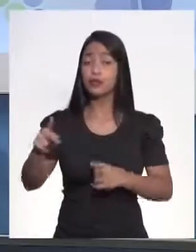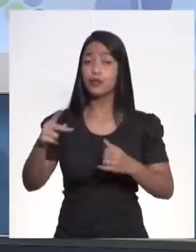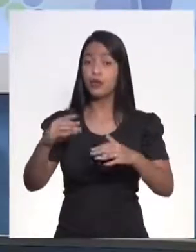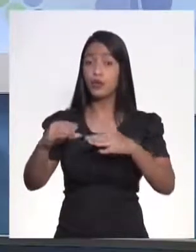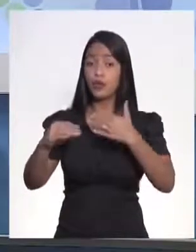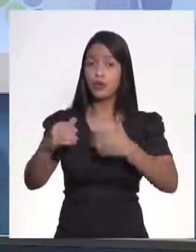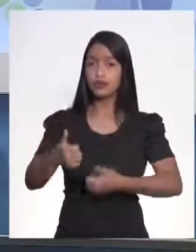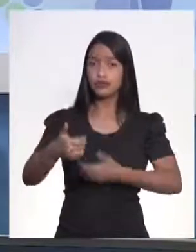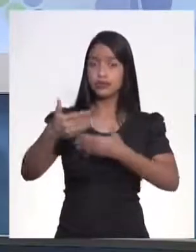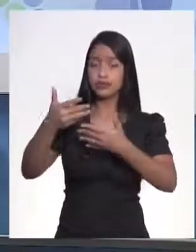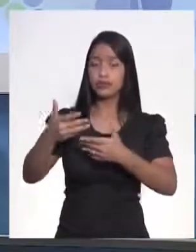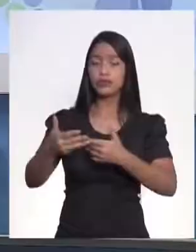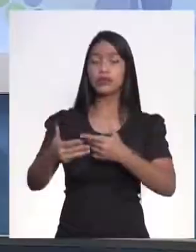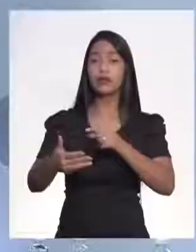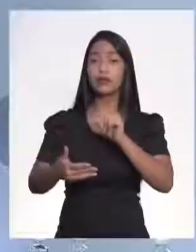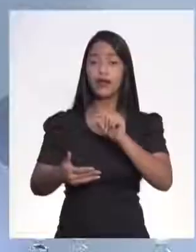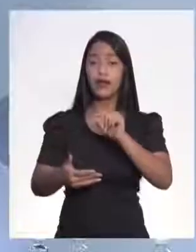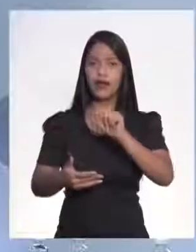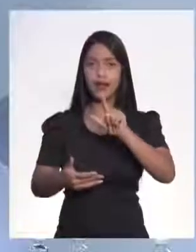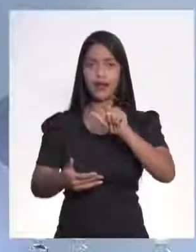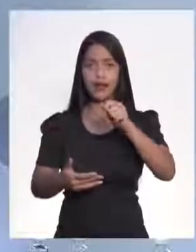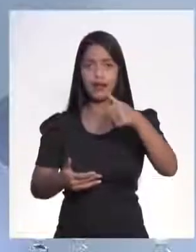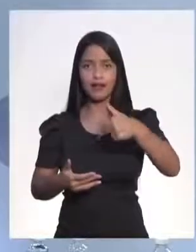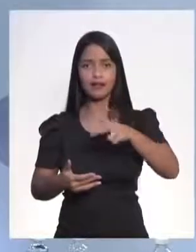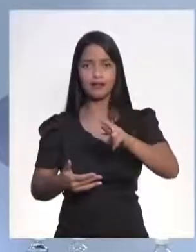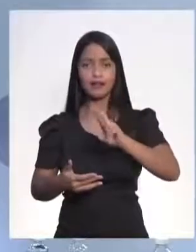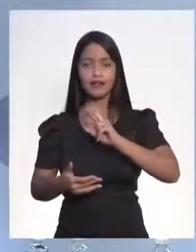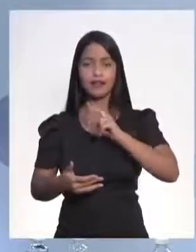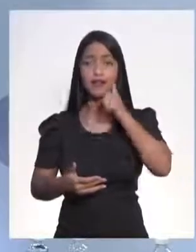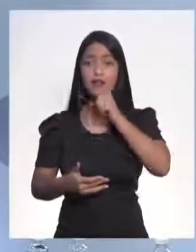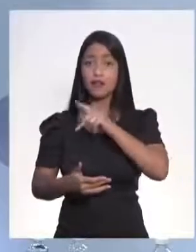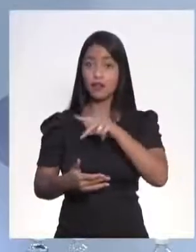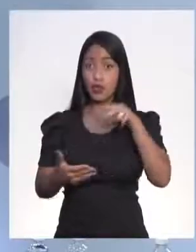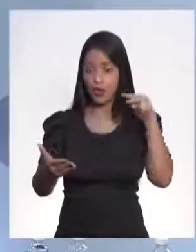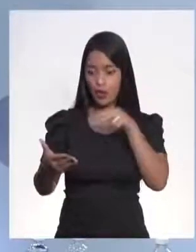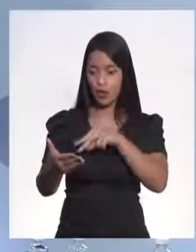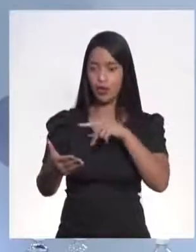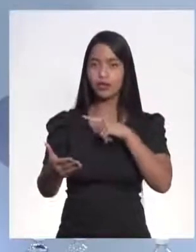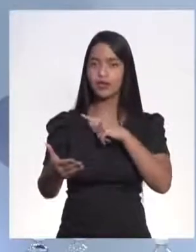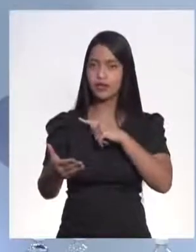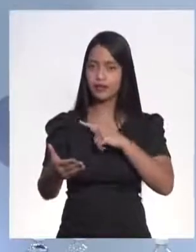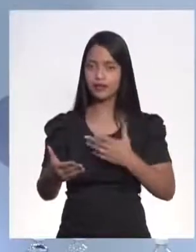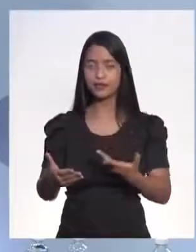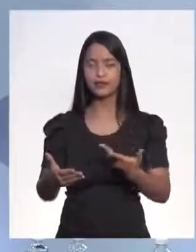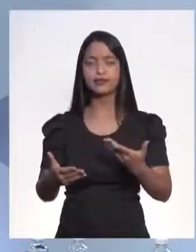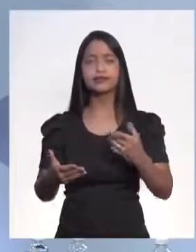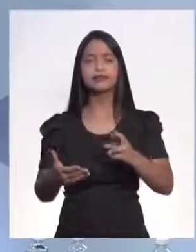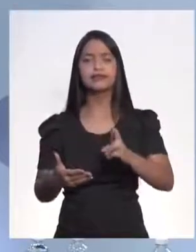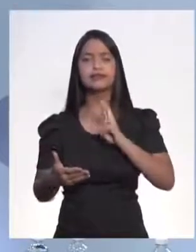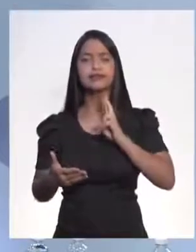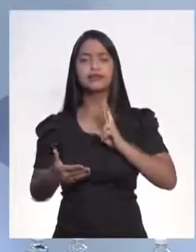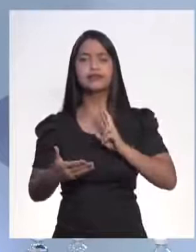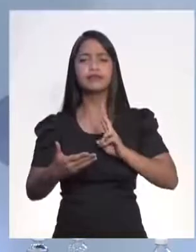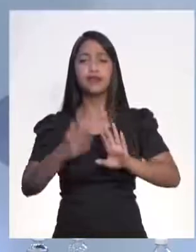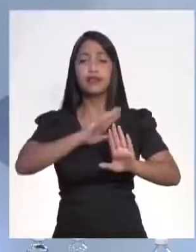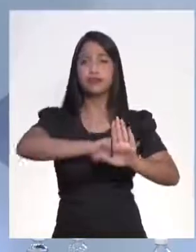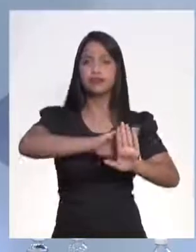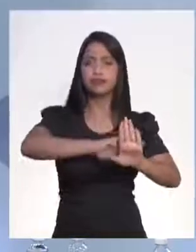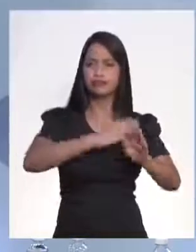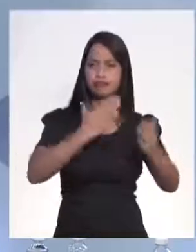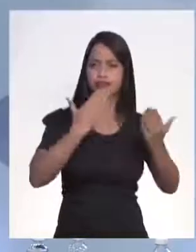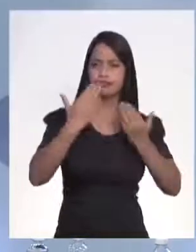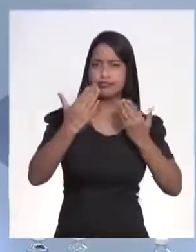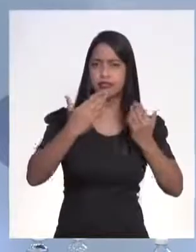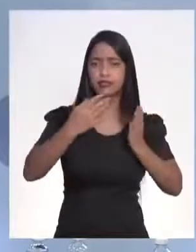olhando chat aqui é verdade Alan Guimarães ele tá avisando aqui a professora tá assim olhando fala para mim aí qual a diferença entre conotação e denotação